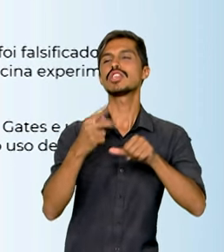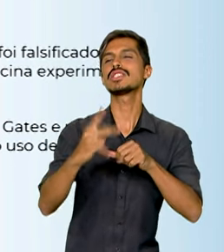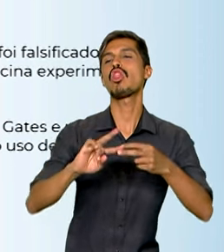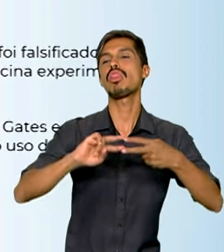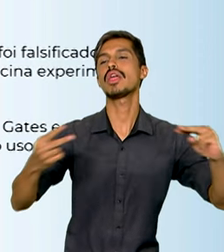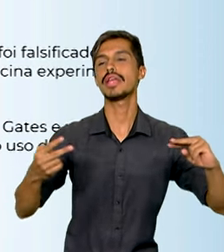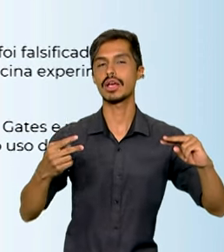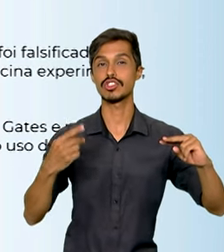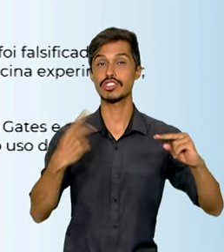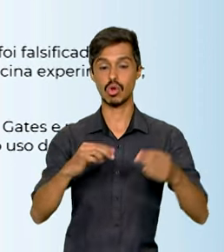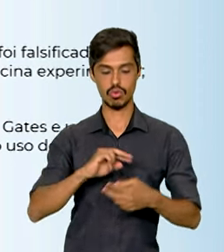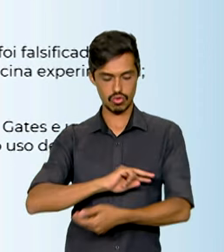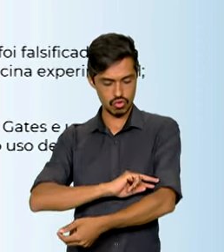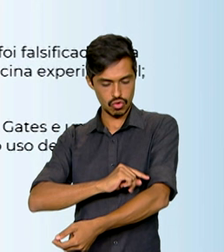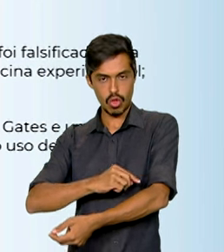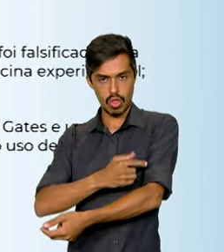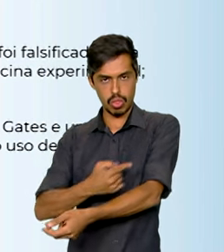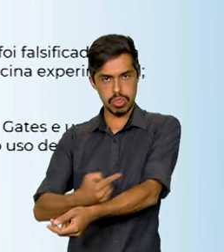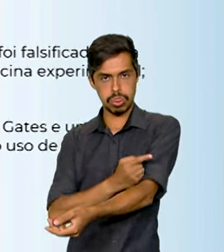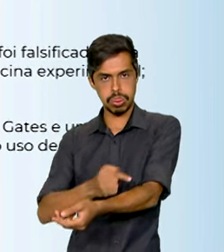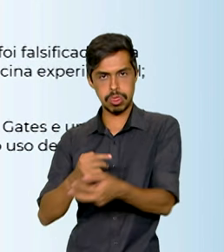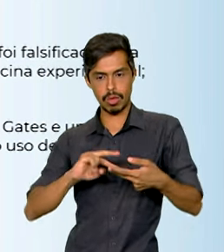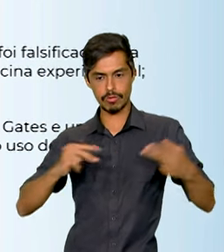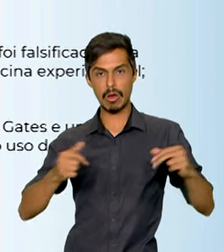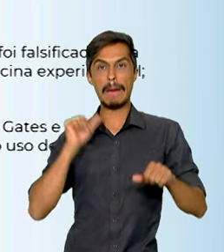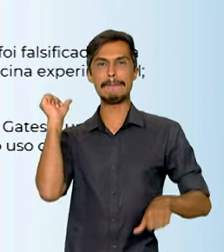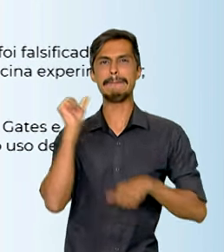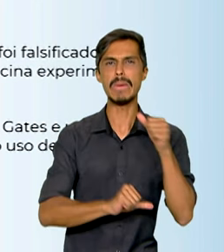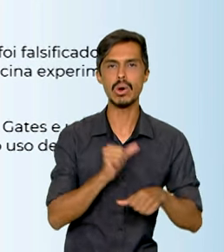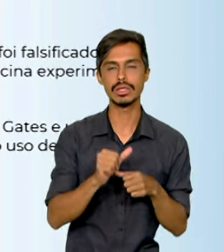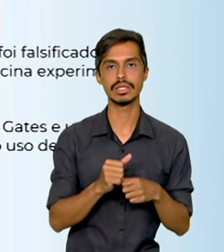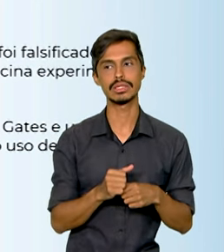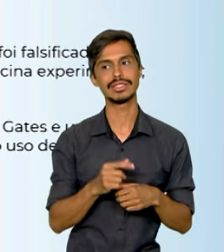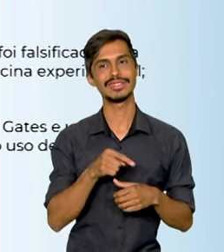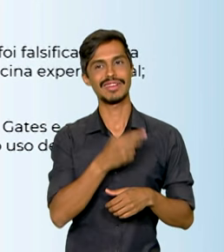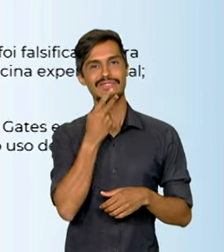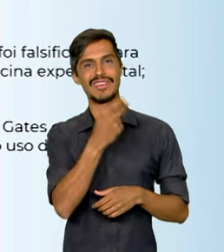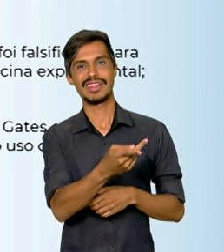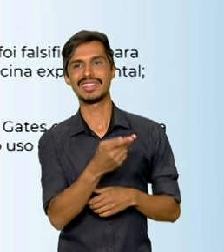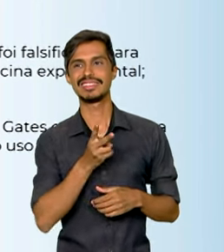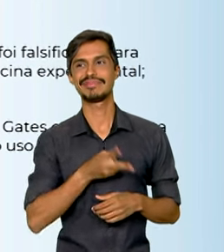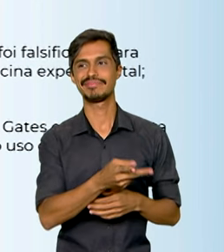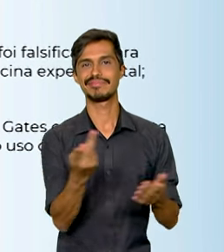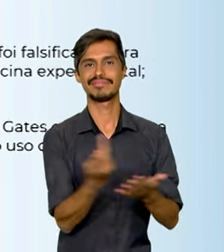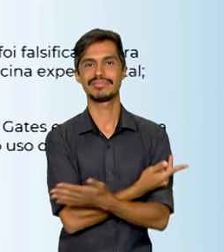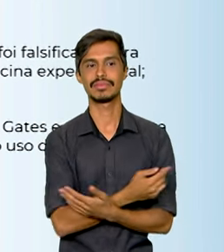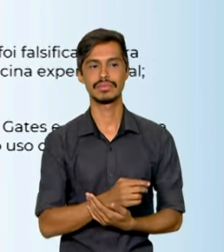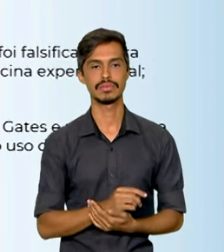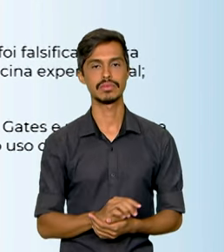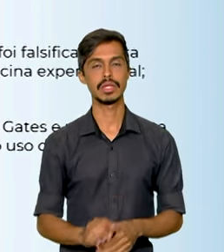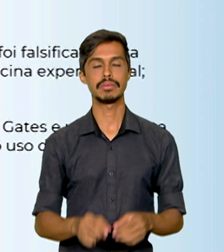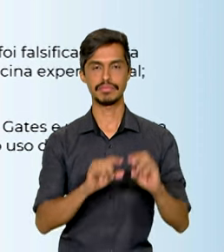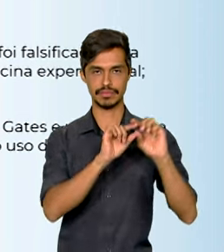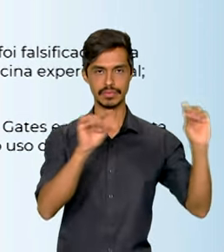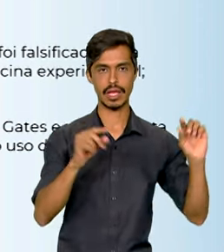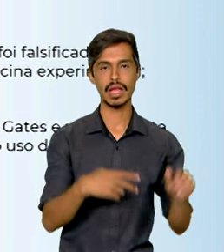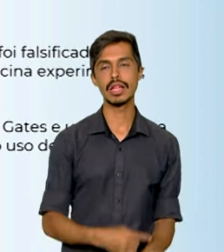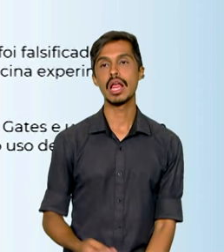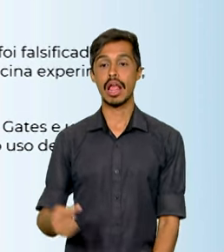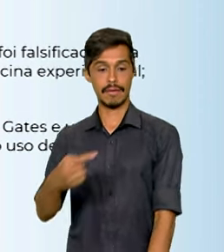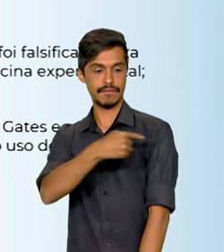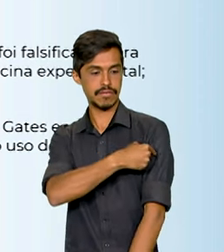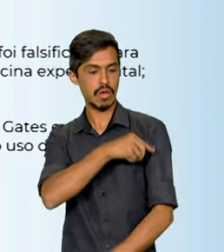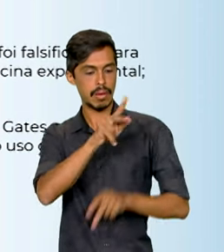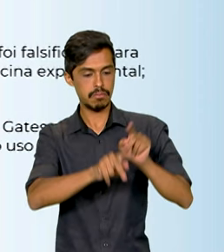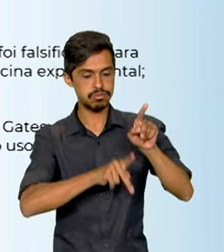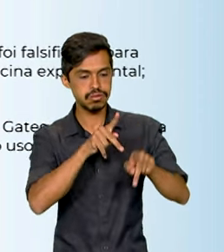seu código genético vai mudar, é uma outra afirmação muito corrente. Após a aplicação das vacinas, a população